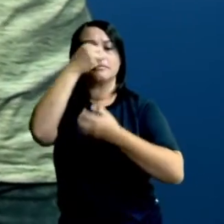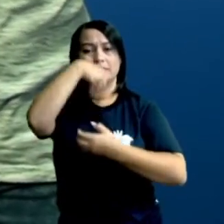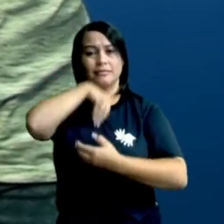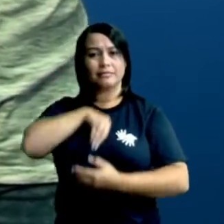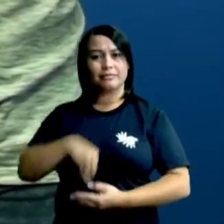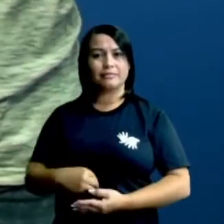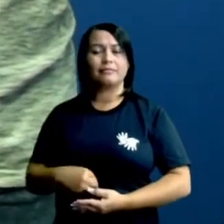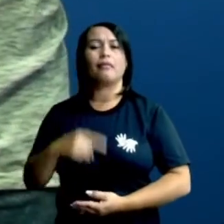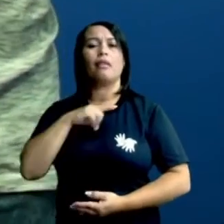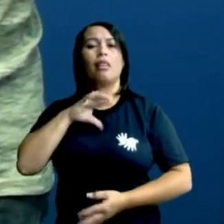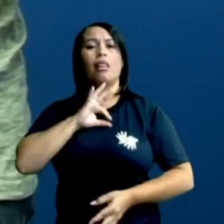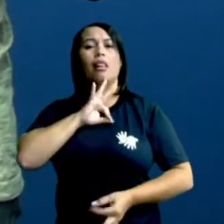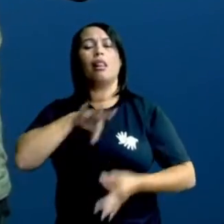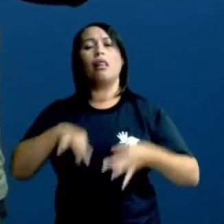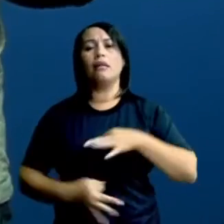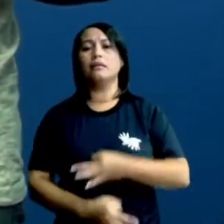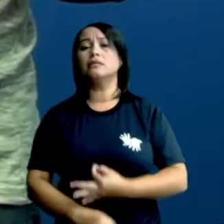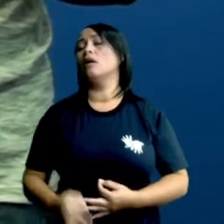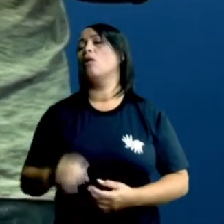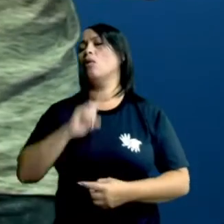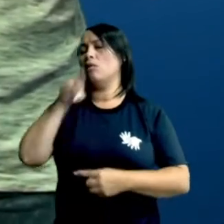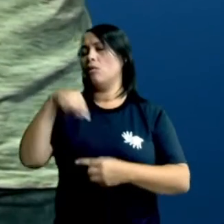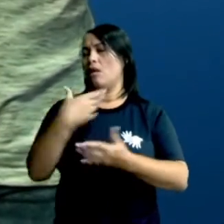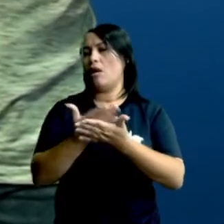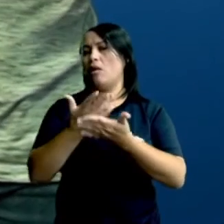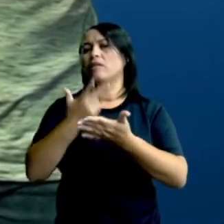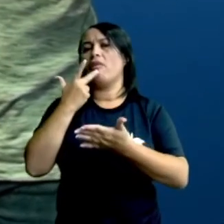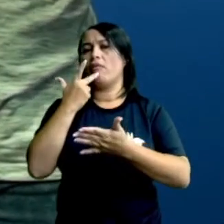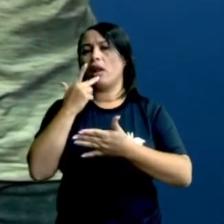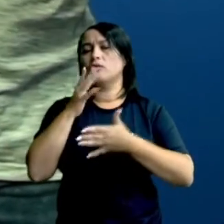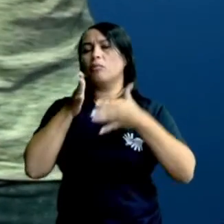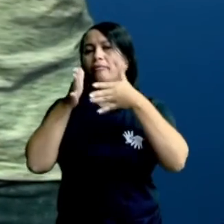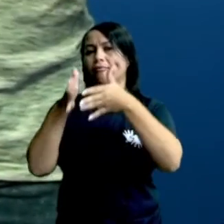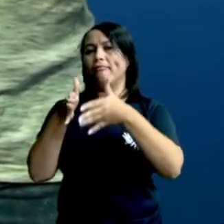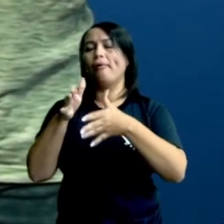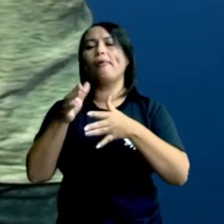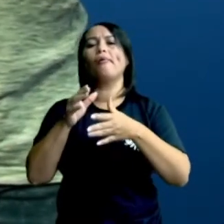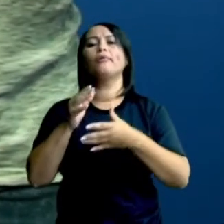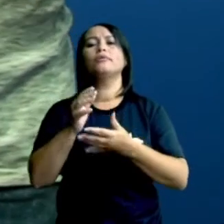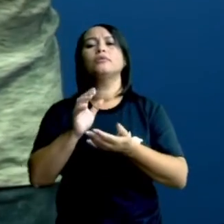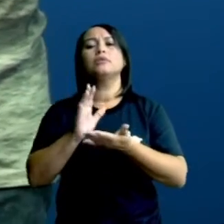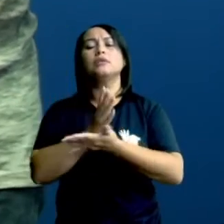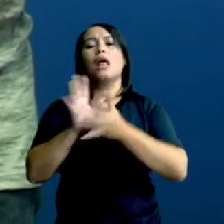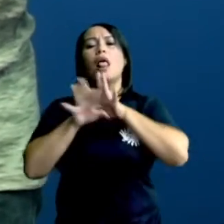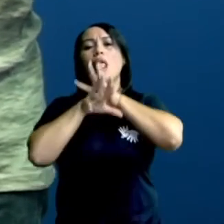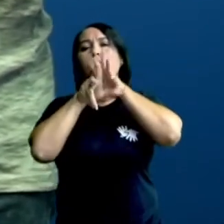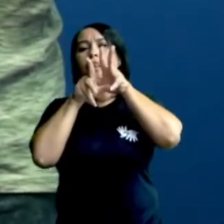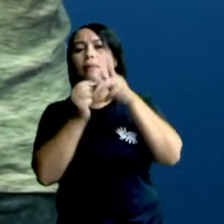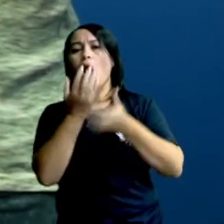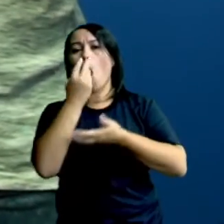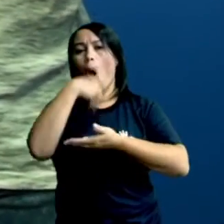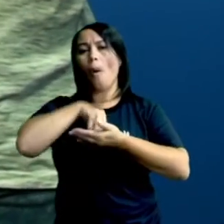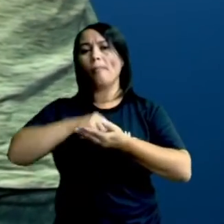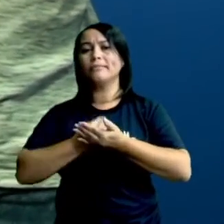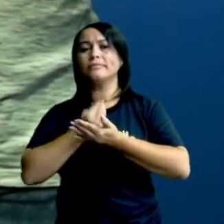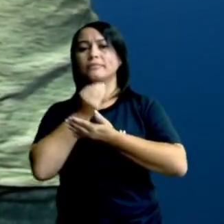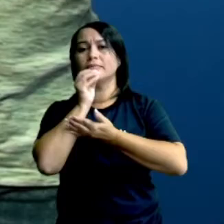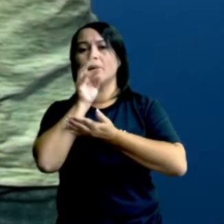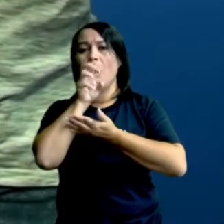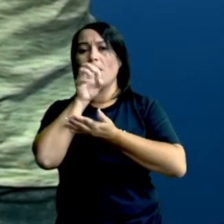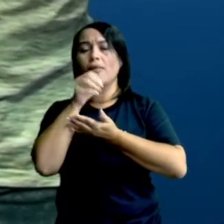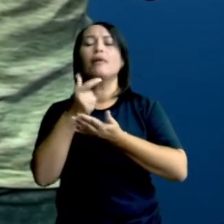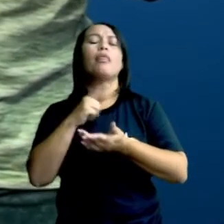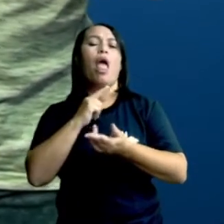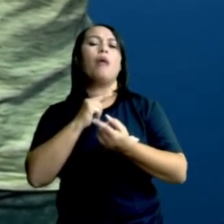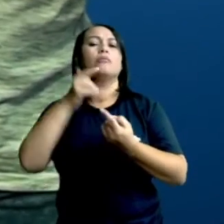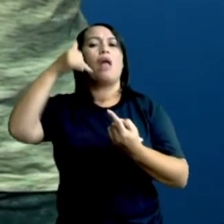continuar a sua digestão. Falaremos isso em outra aula sobre esses animais ruminantes. Mas esses animais ruminantes, que temos como exemplo